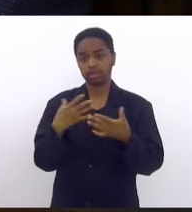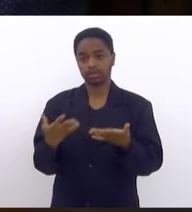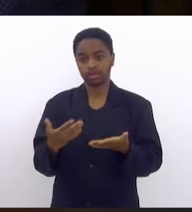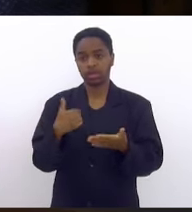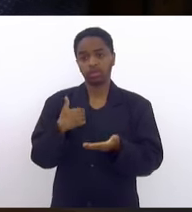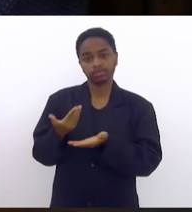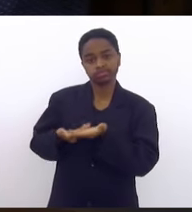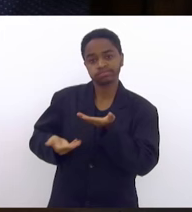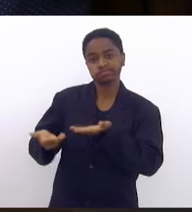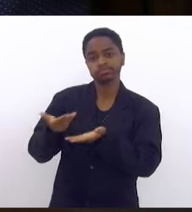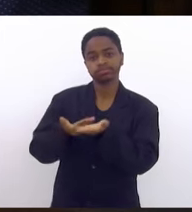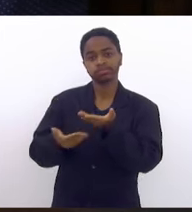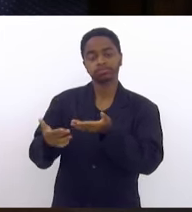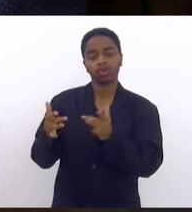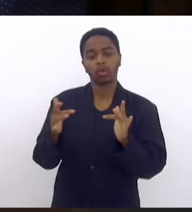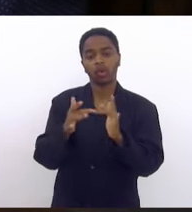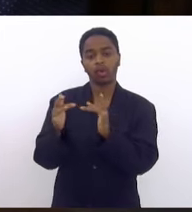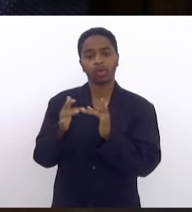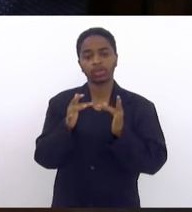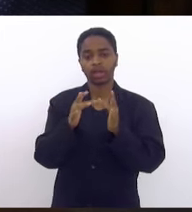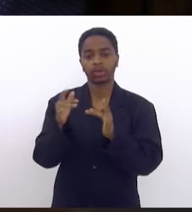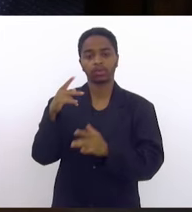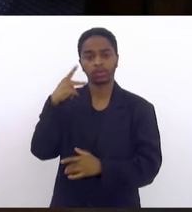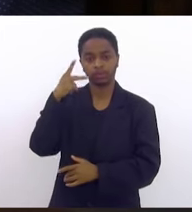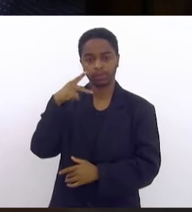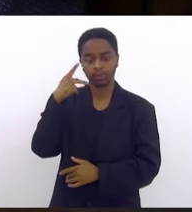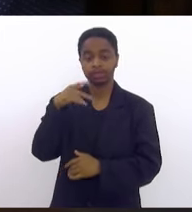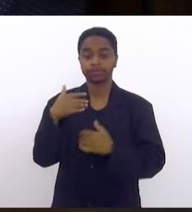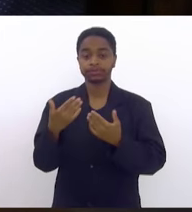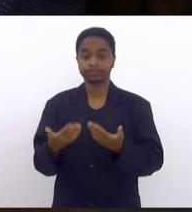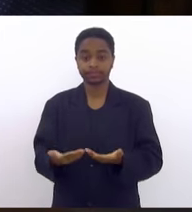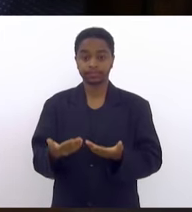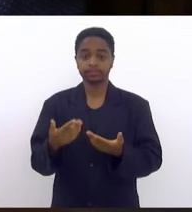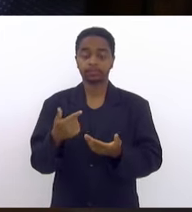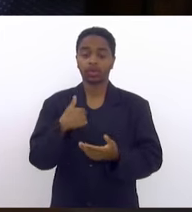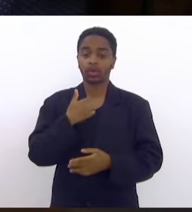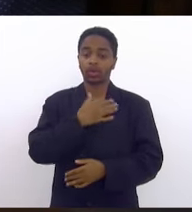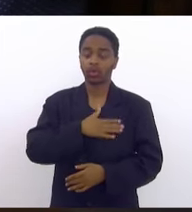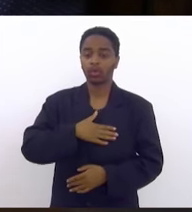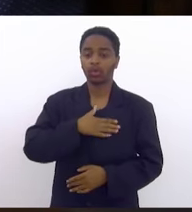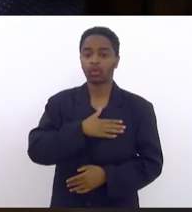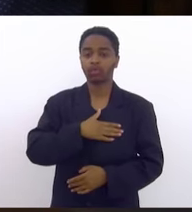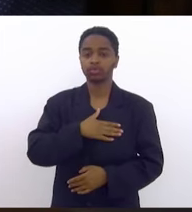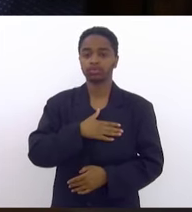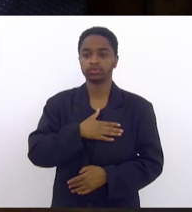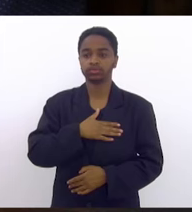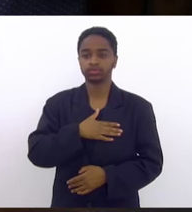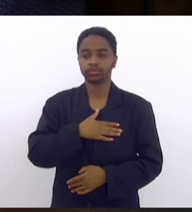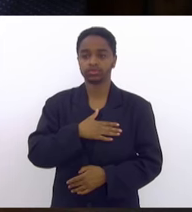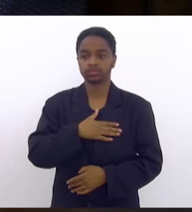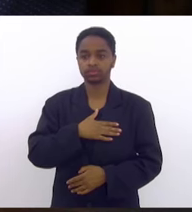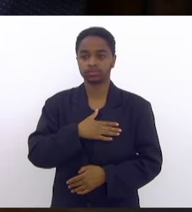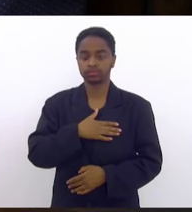com política, né? A me envolver, e assim, eu gosto muito de...